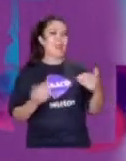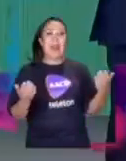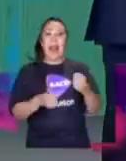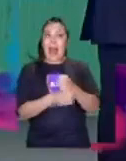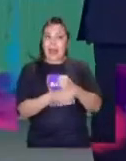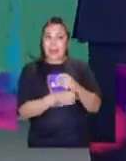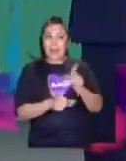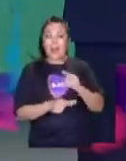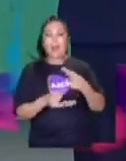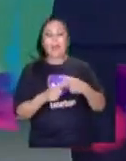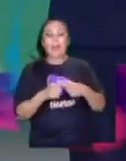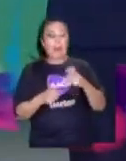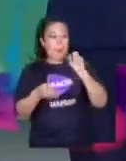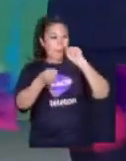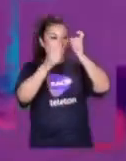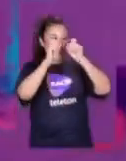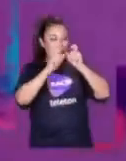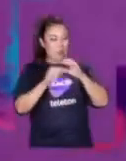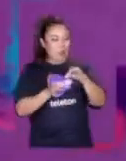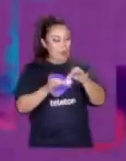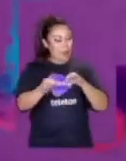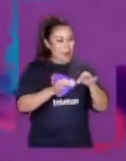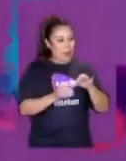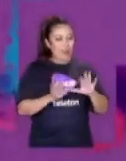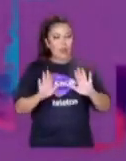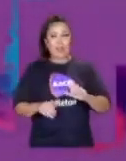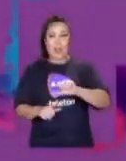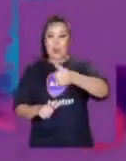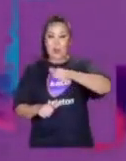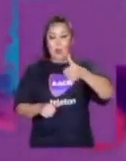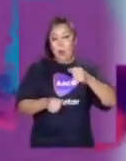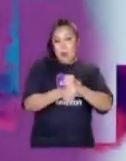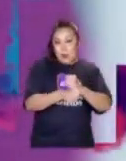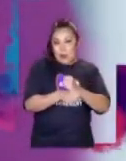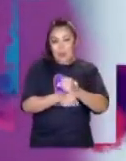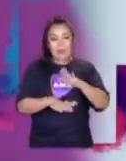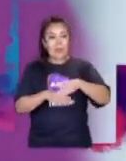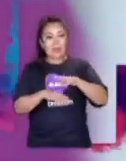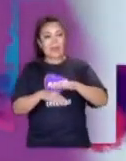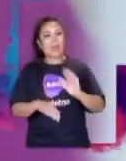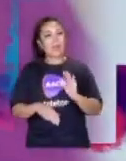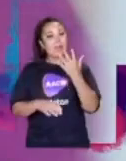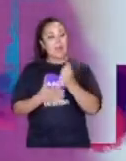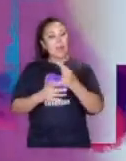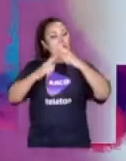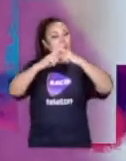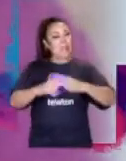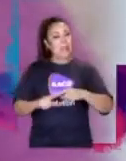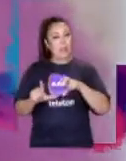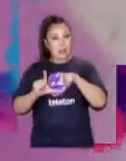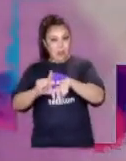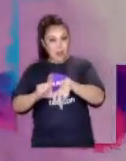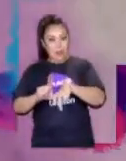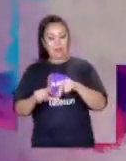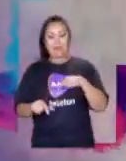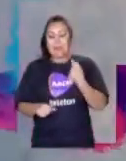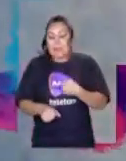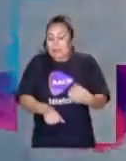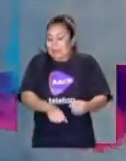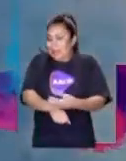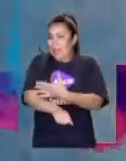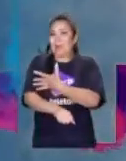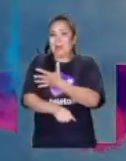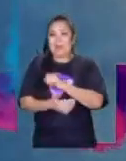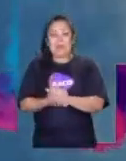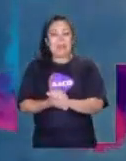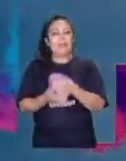porque a gente fica muito preocupado com a organização. É o 11º ano que nós realizamos esse evento, o Desafio Teleton. A gente fica muito